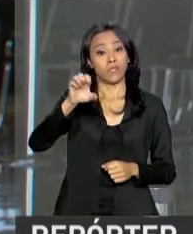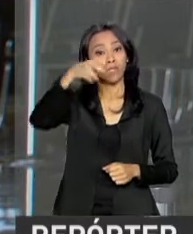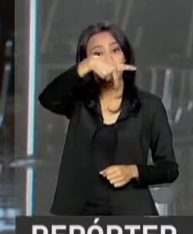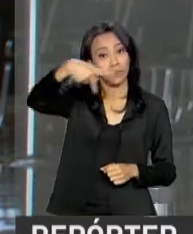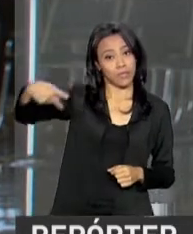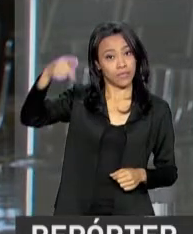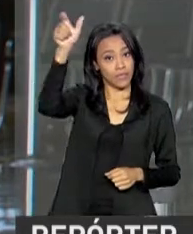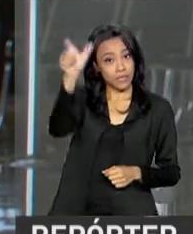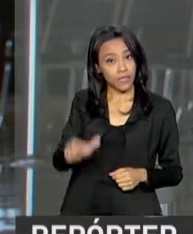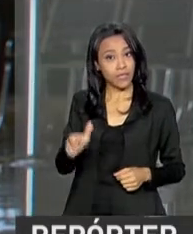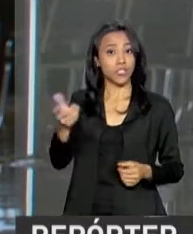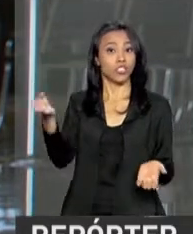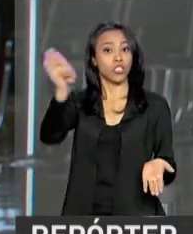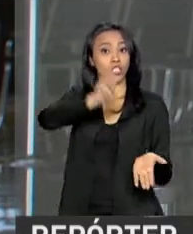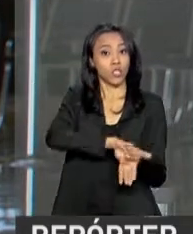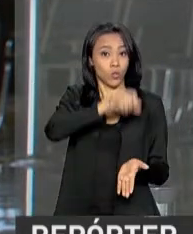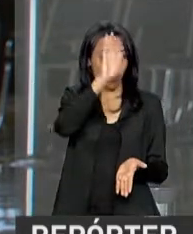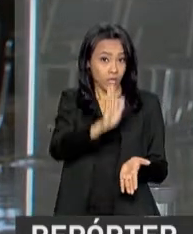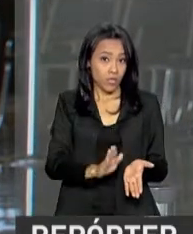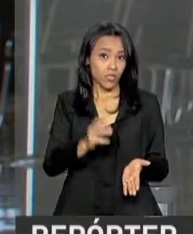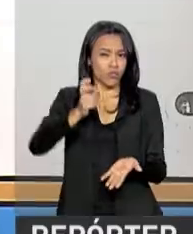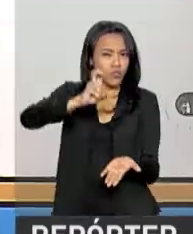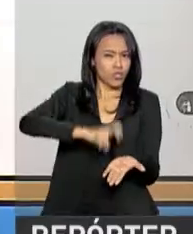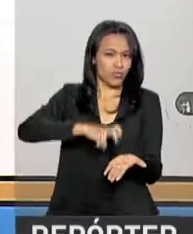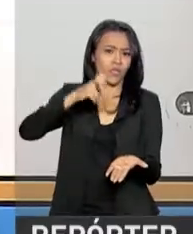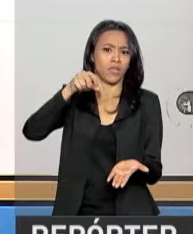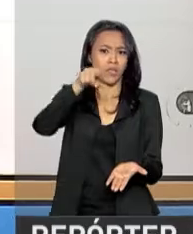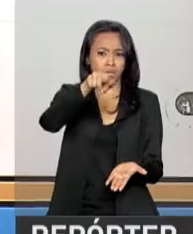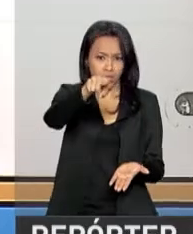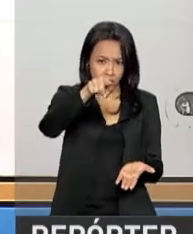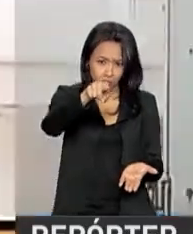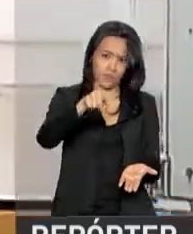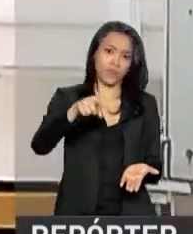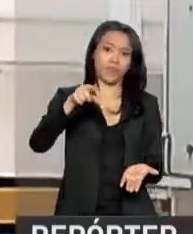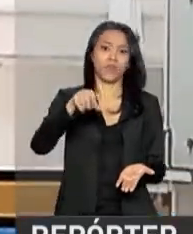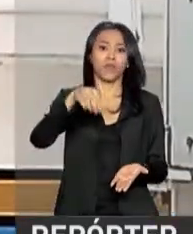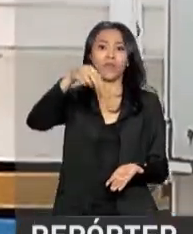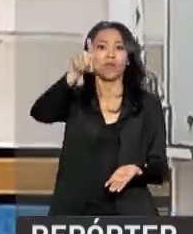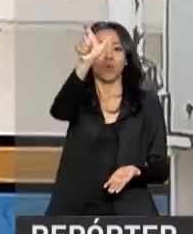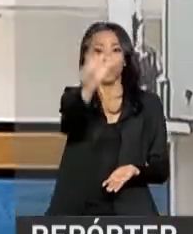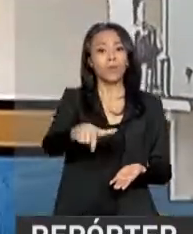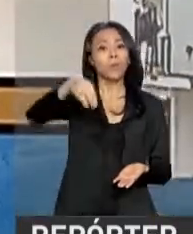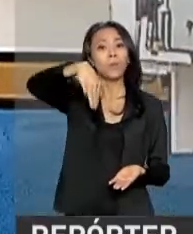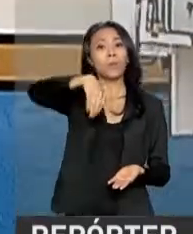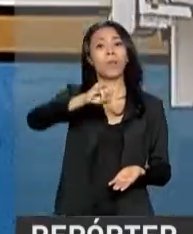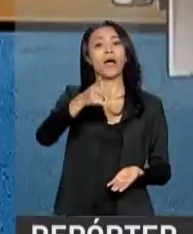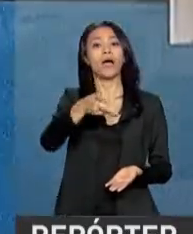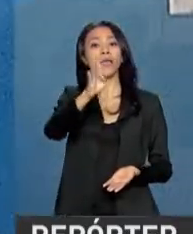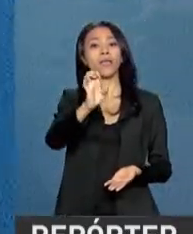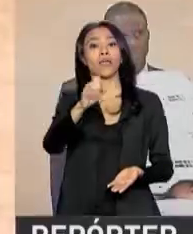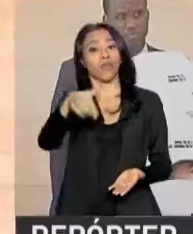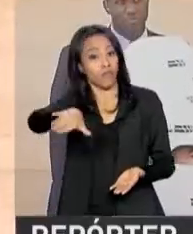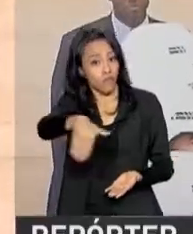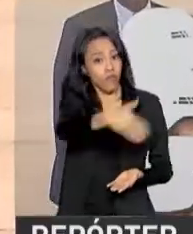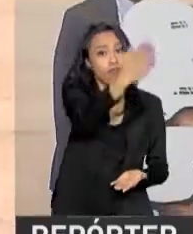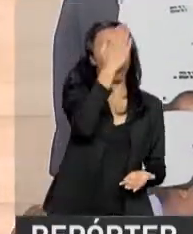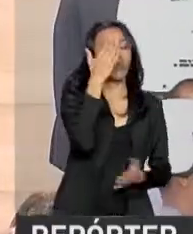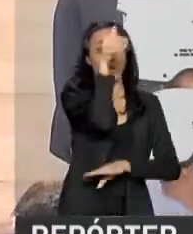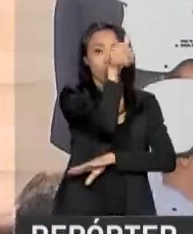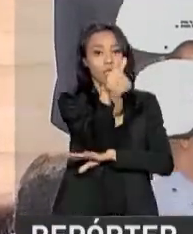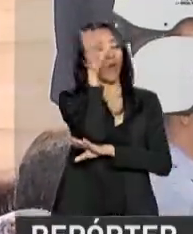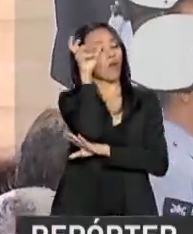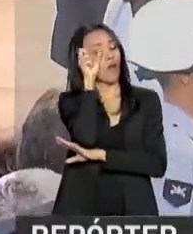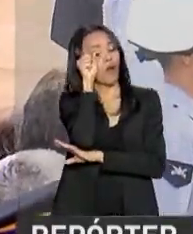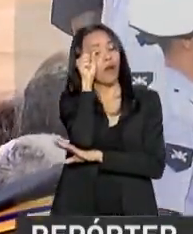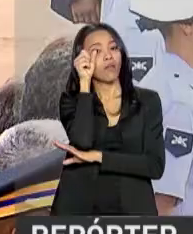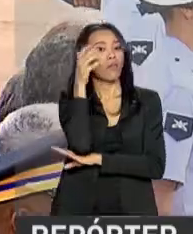Mike Pence, ele desembarcou no Brasil logo no início da manhã. Desembarcou na base aérea. De lá, ele seguiu para um hotel, foi descansar e mais tarde, por volta